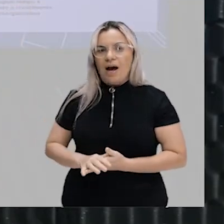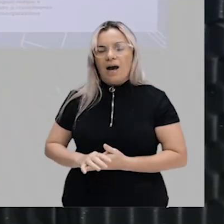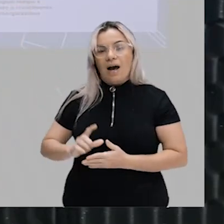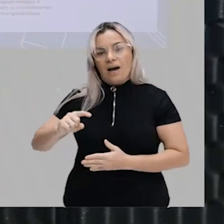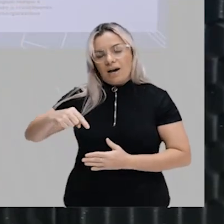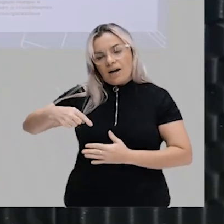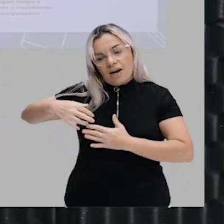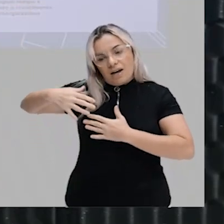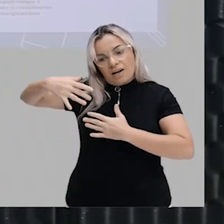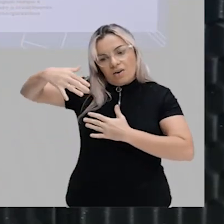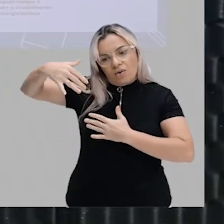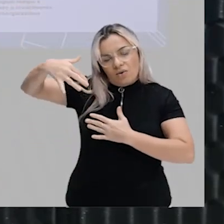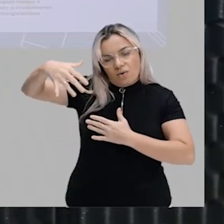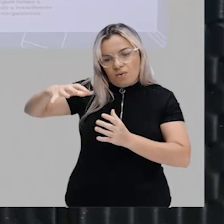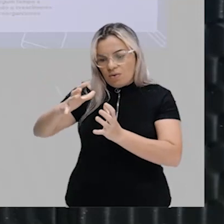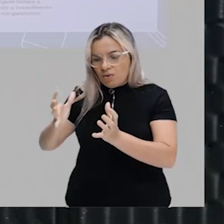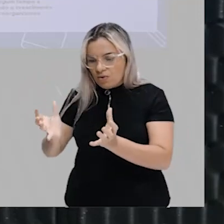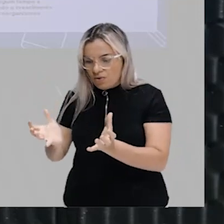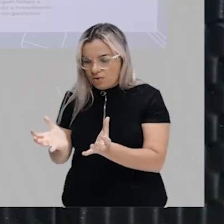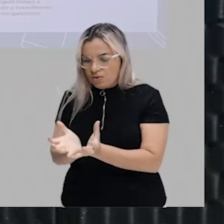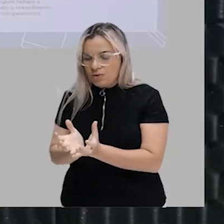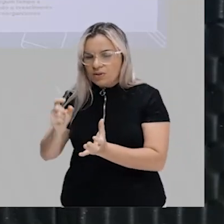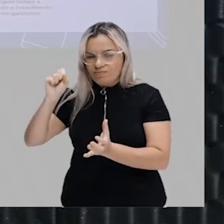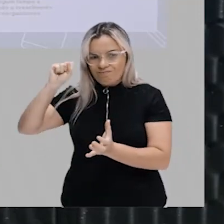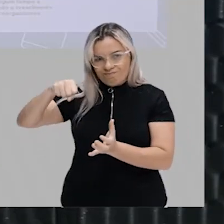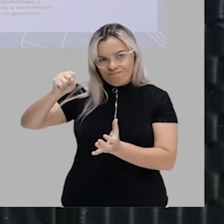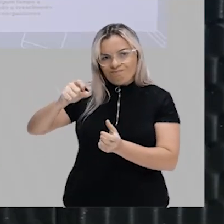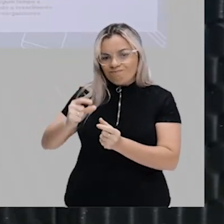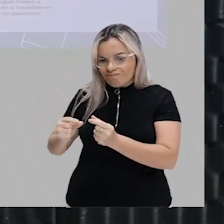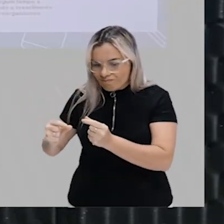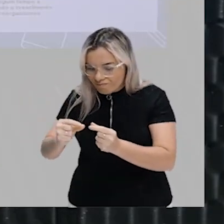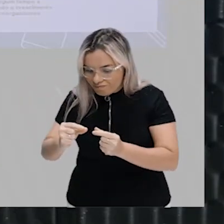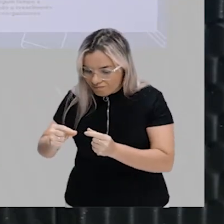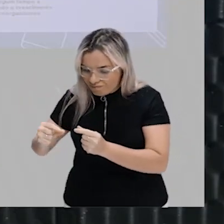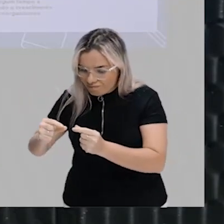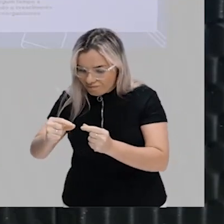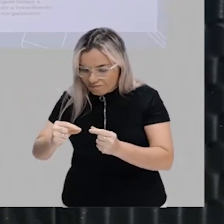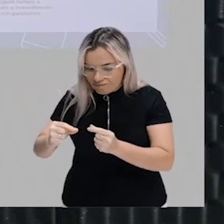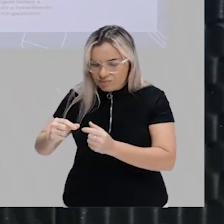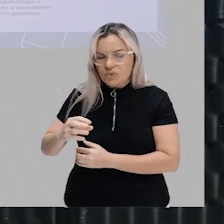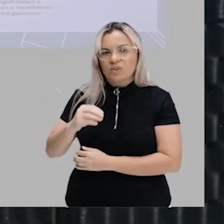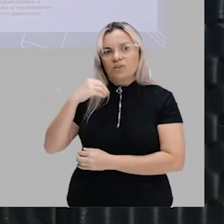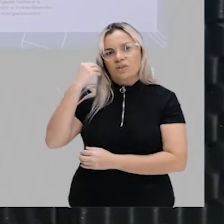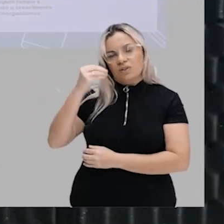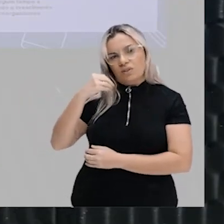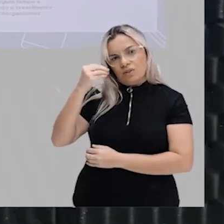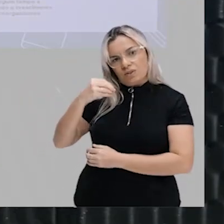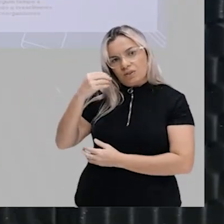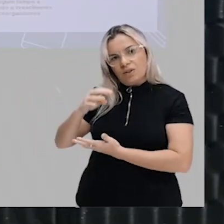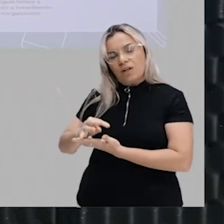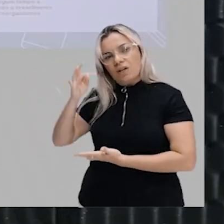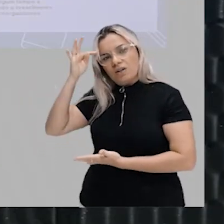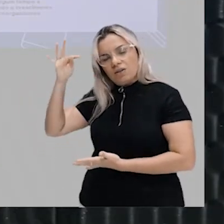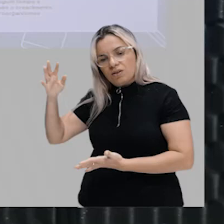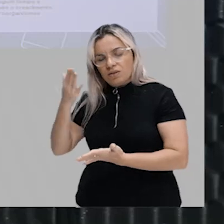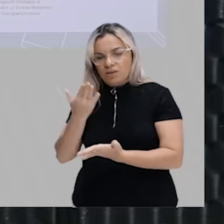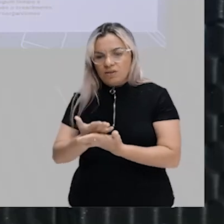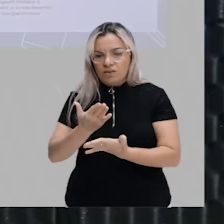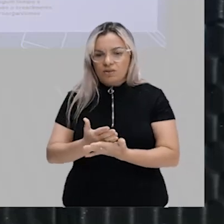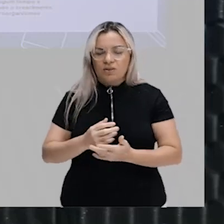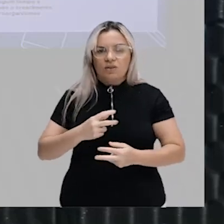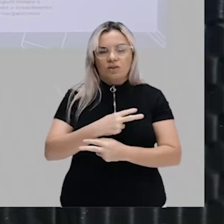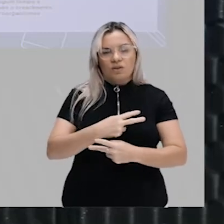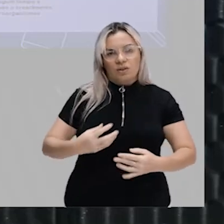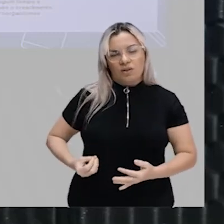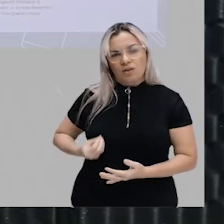Com esse experimento, o Louis Pasteur ele conseguiu dizer o seguinte, que seres